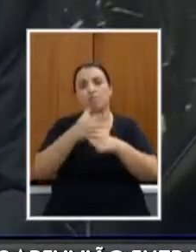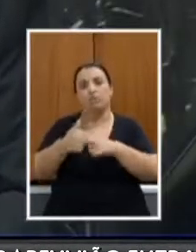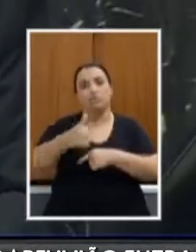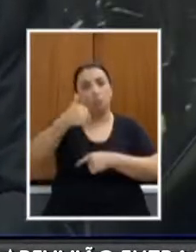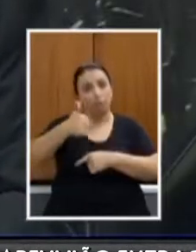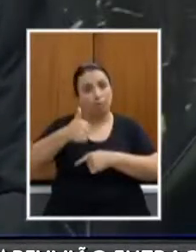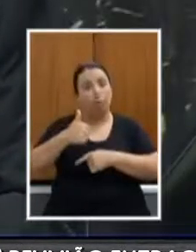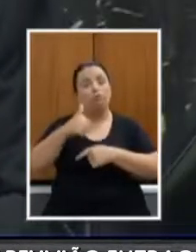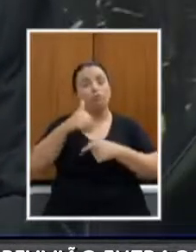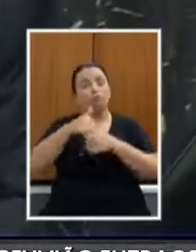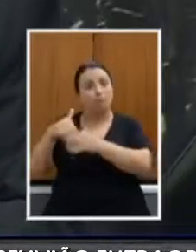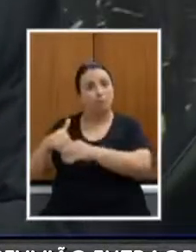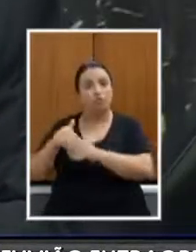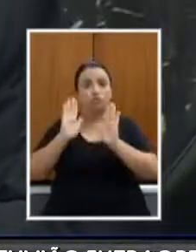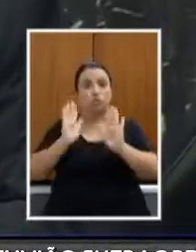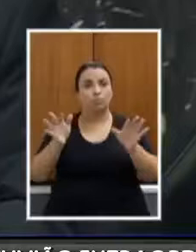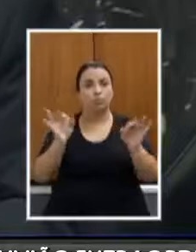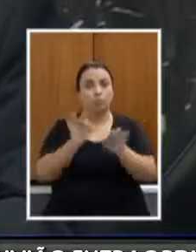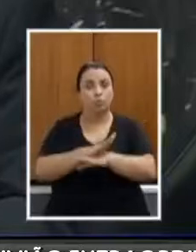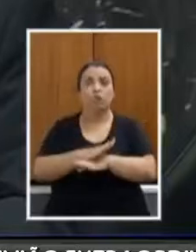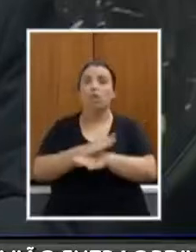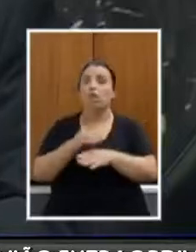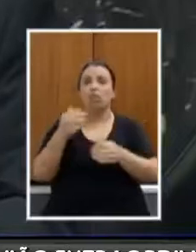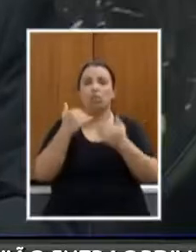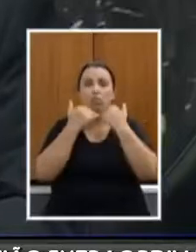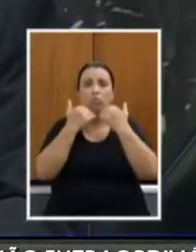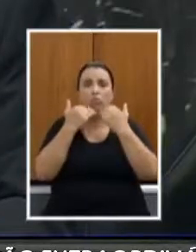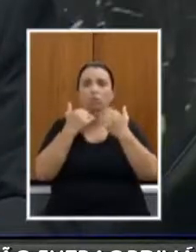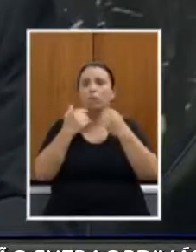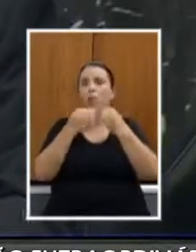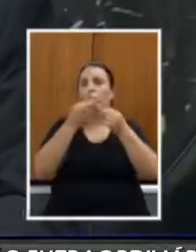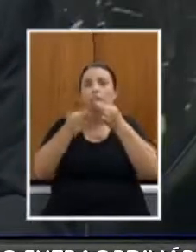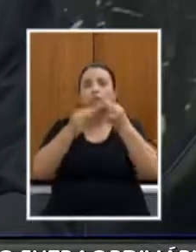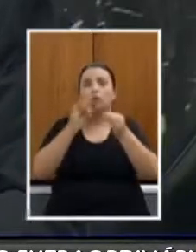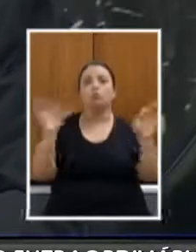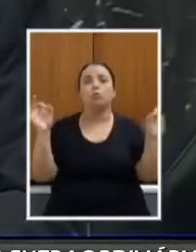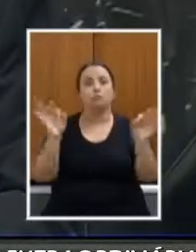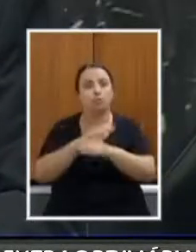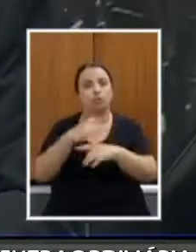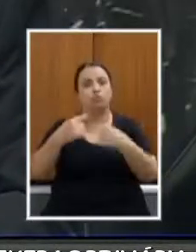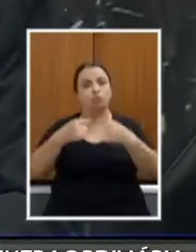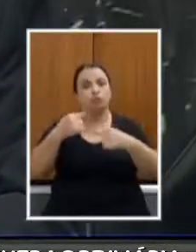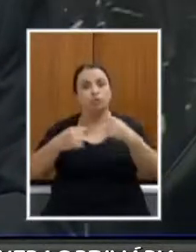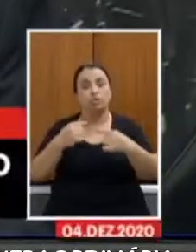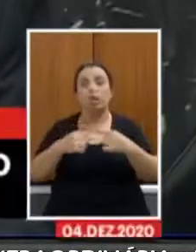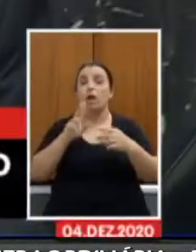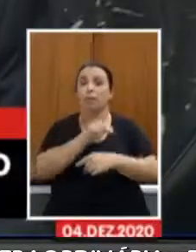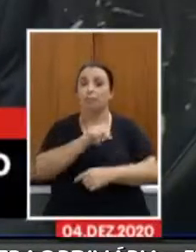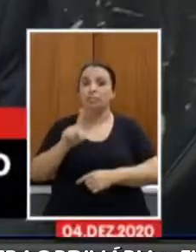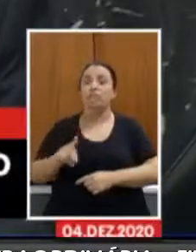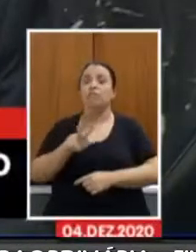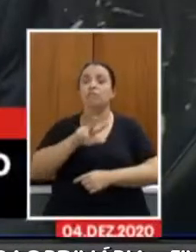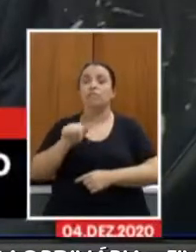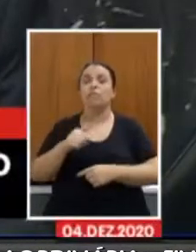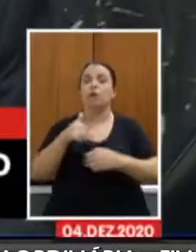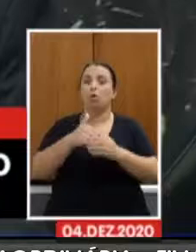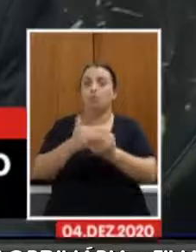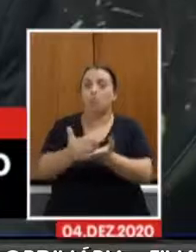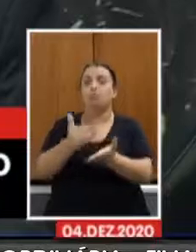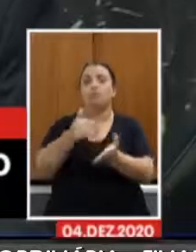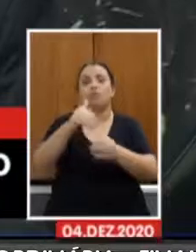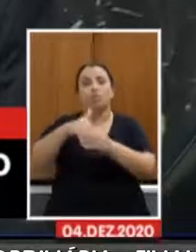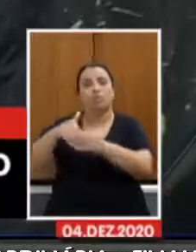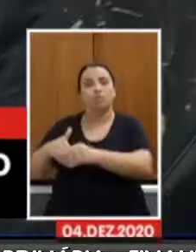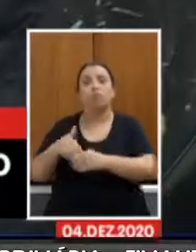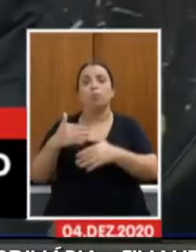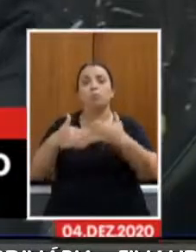Em discussão o projeto, não há oradores inscritos, encerra-se a discussão. A presidência vai submeter a matéria à votação pelo processo